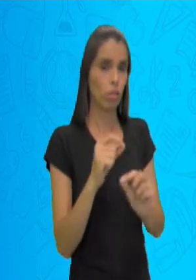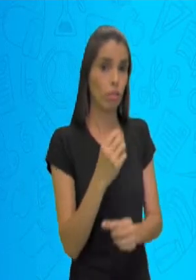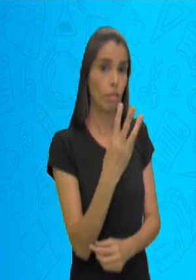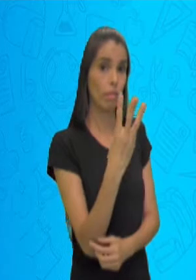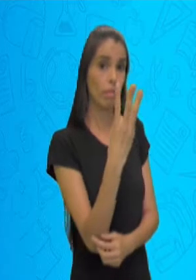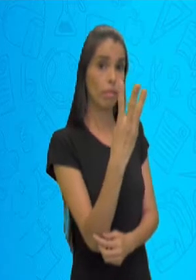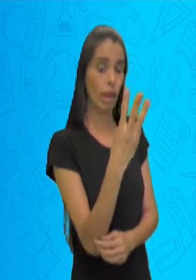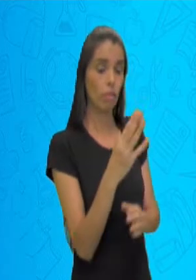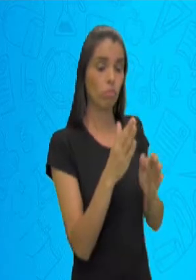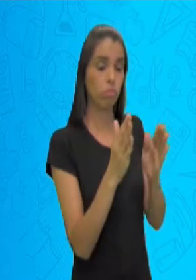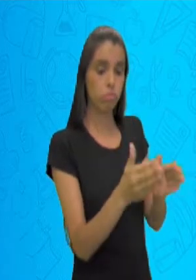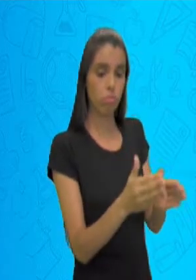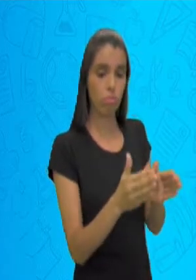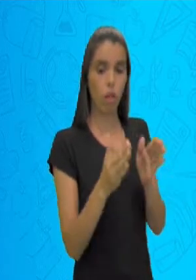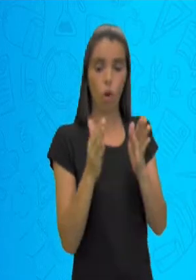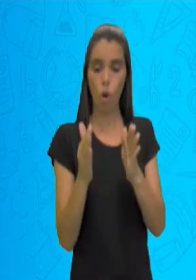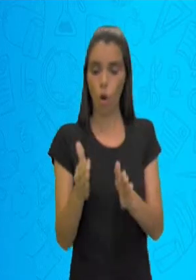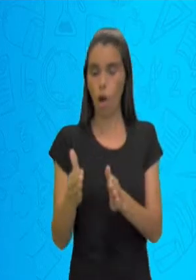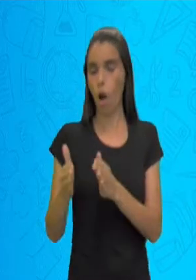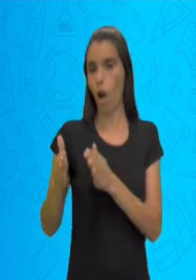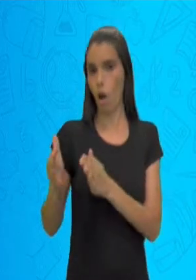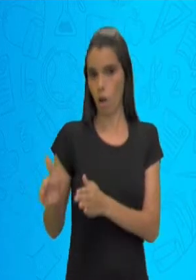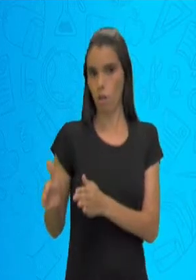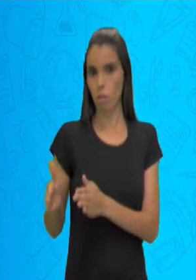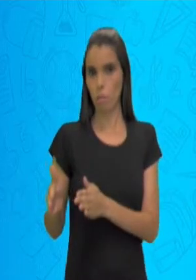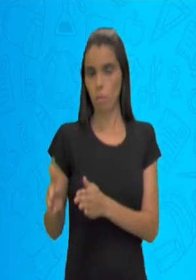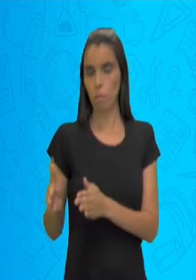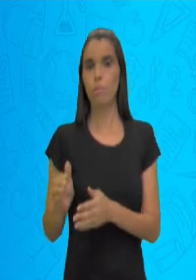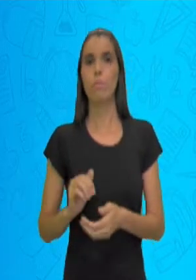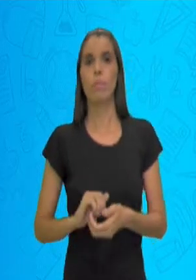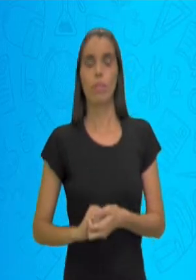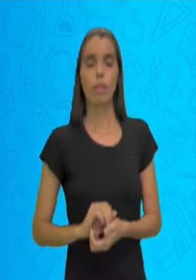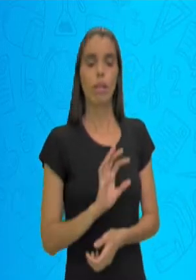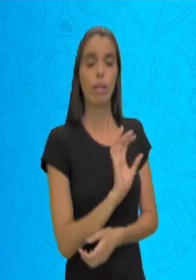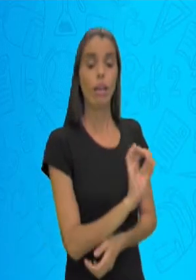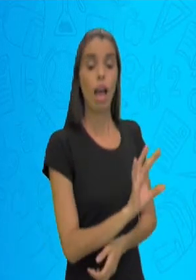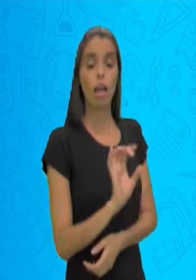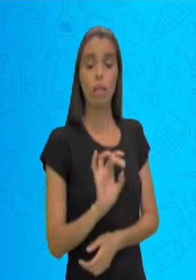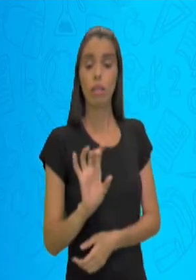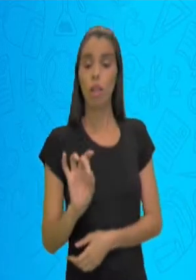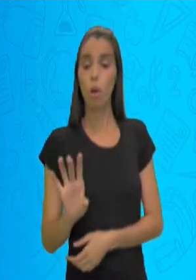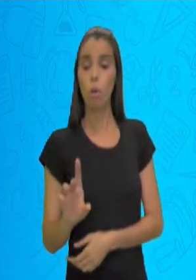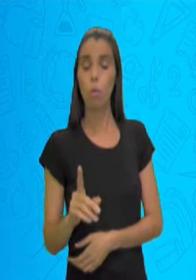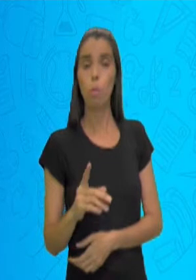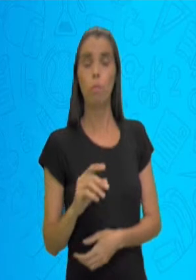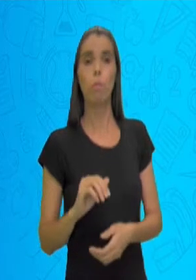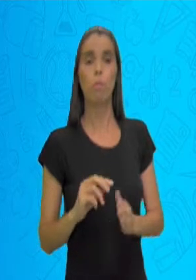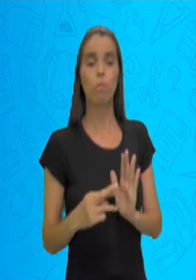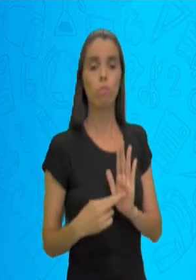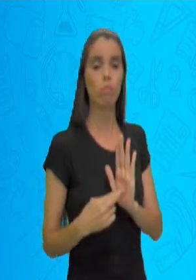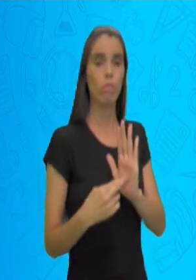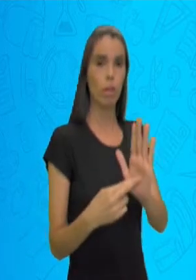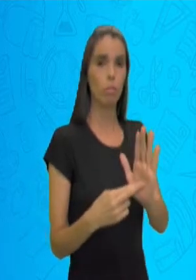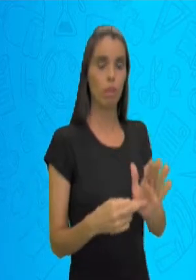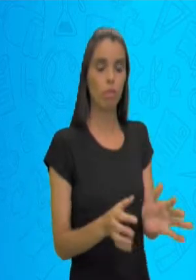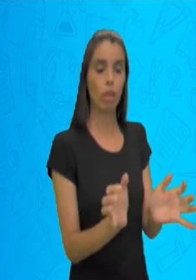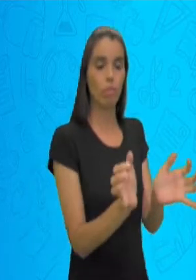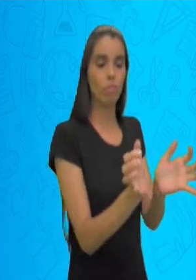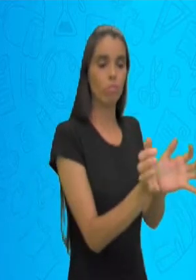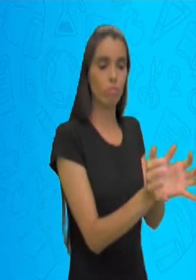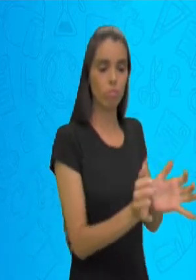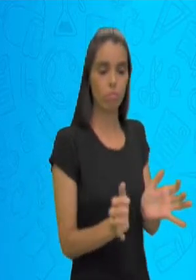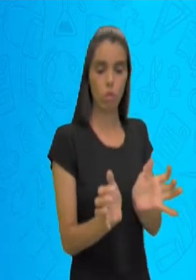a cada 3 ordens, é uma classe. E nós estudamos sobre números até 3 algarismos. Por